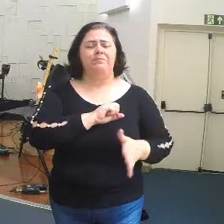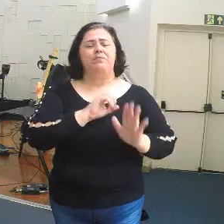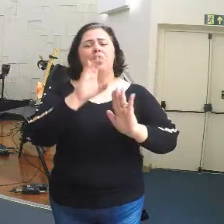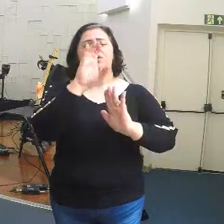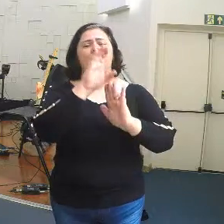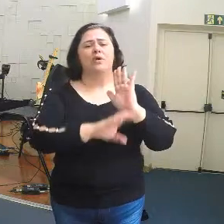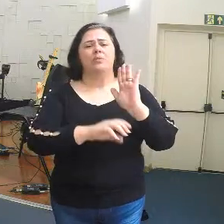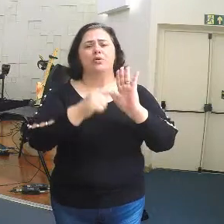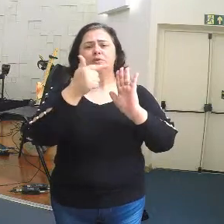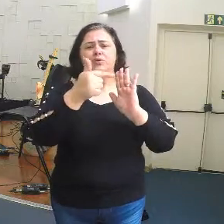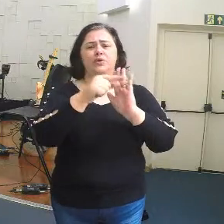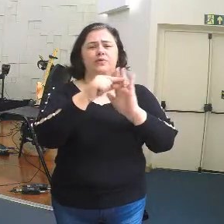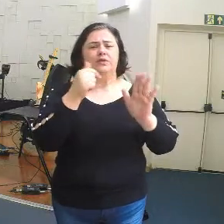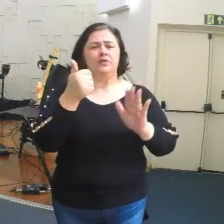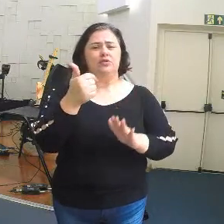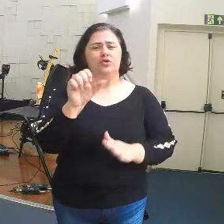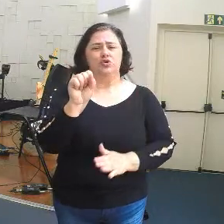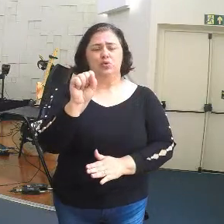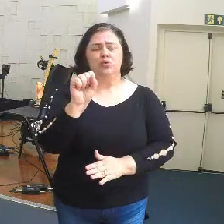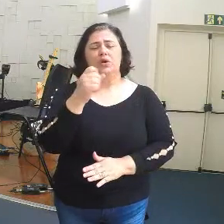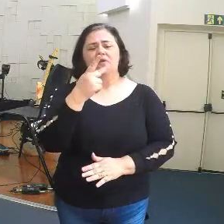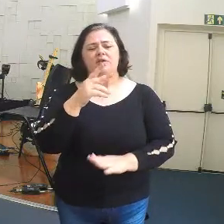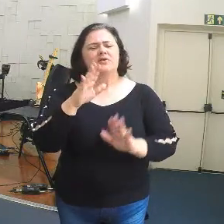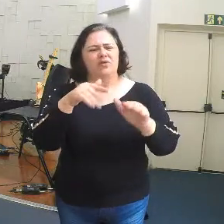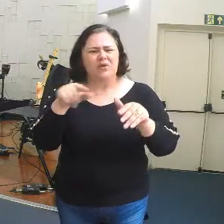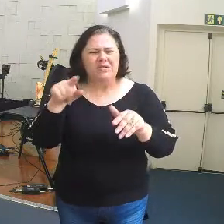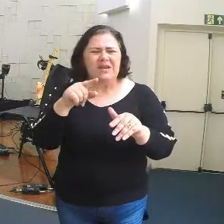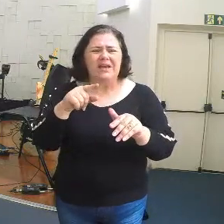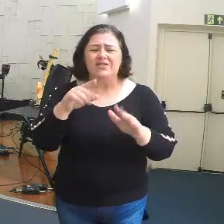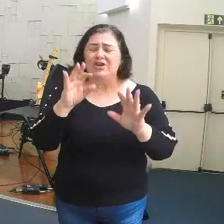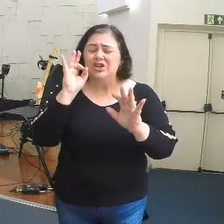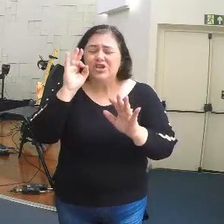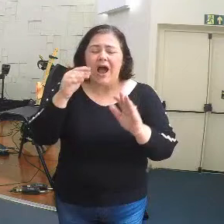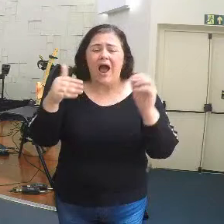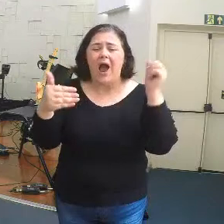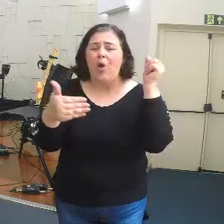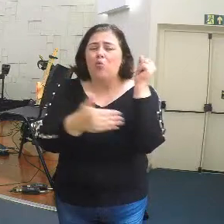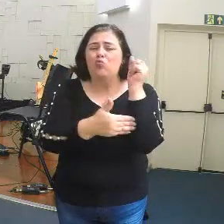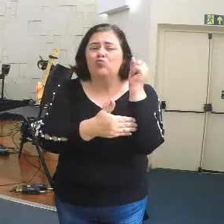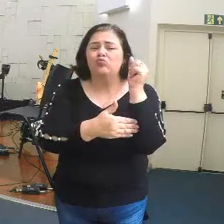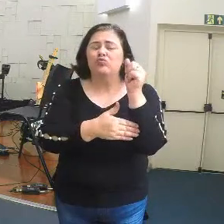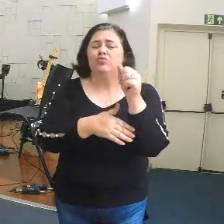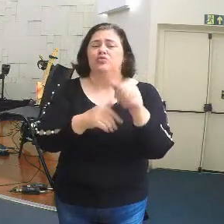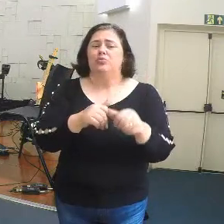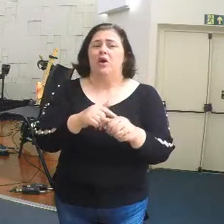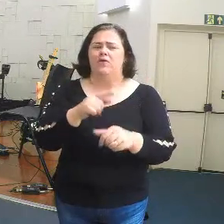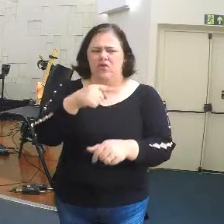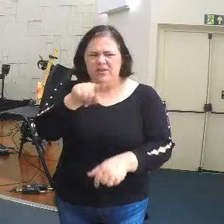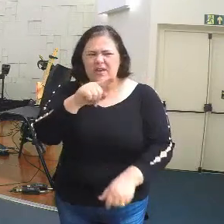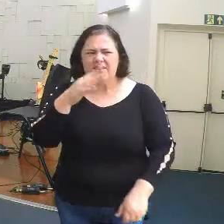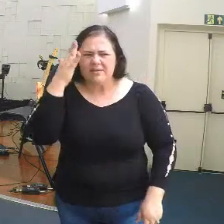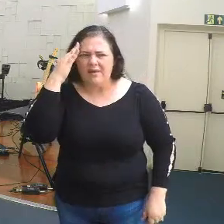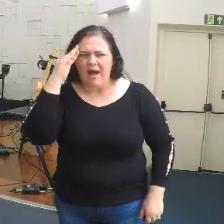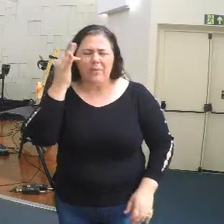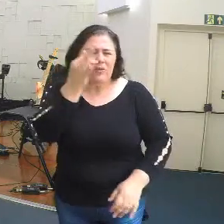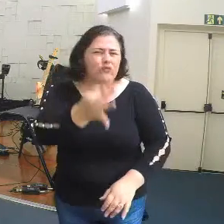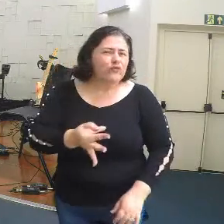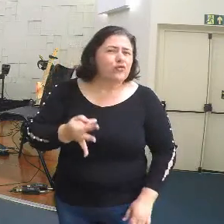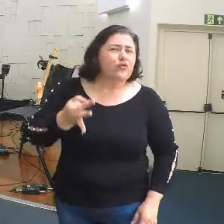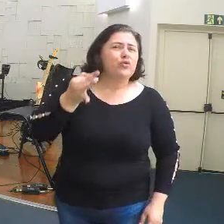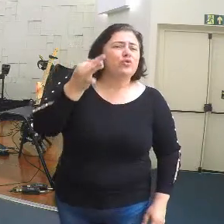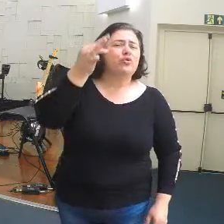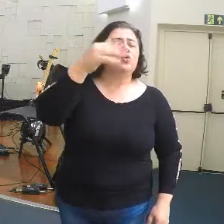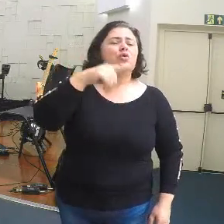diz: filhinhos, já é esta a última hora, e como ouvistes que vem o anticristo, também agora